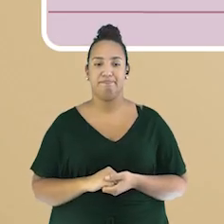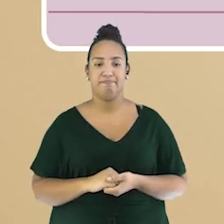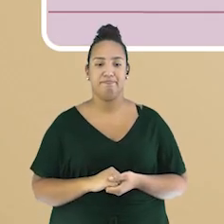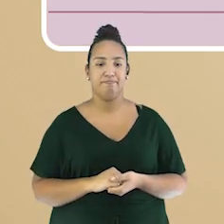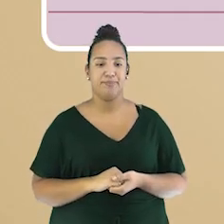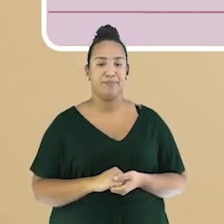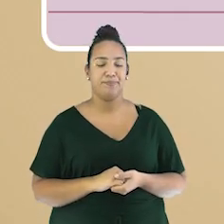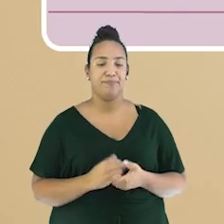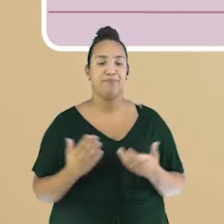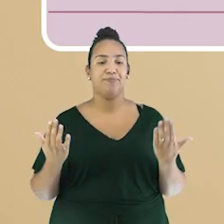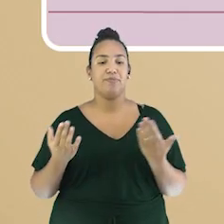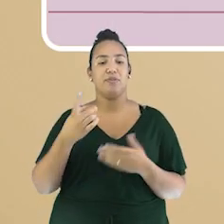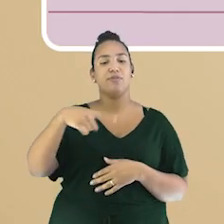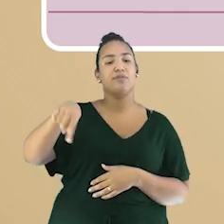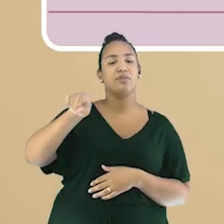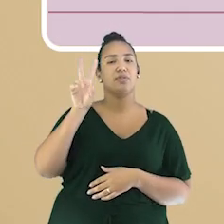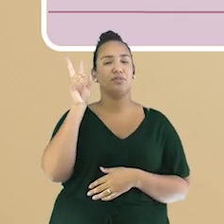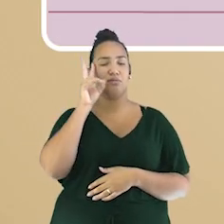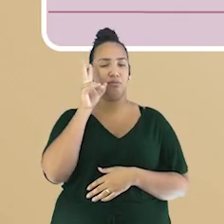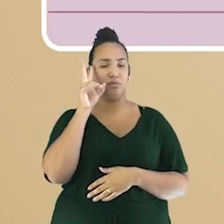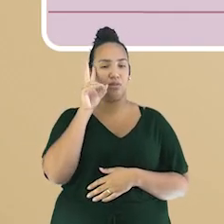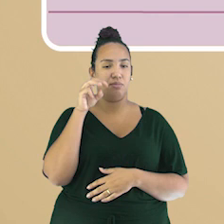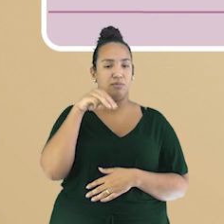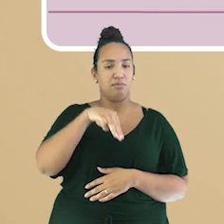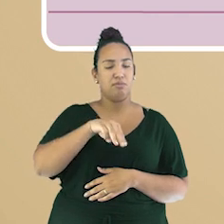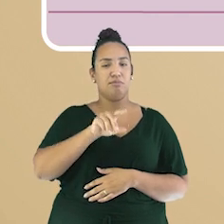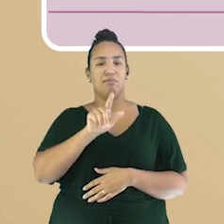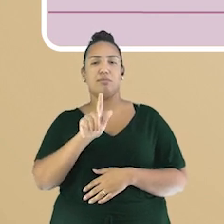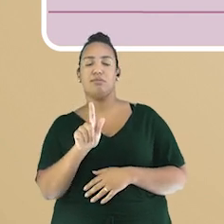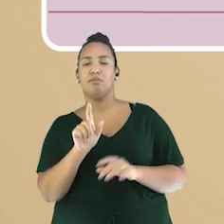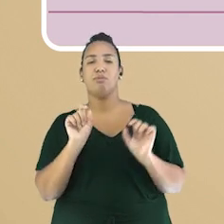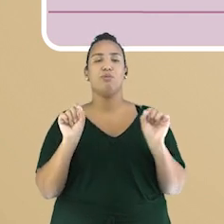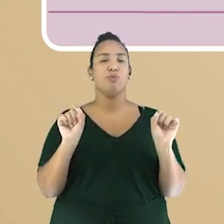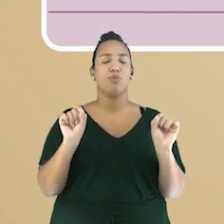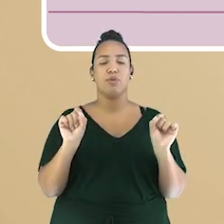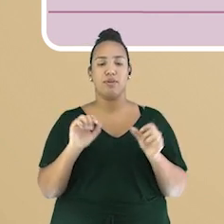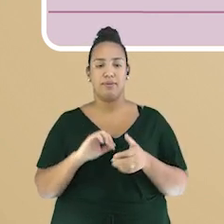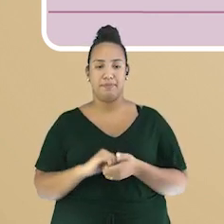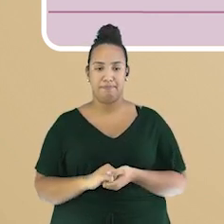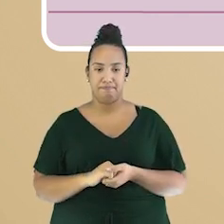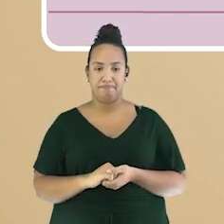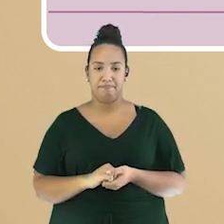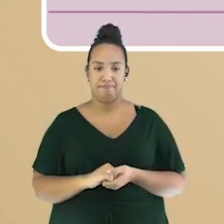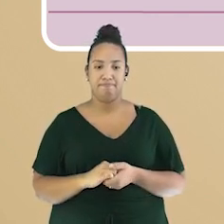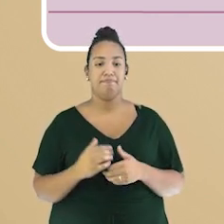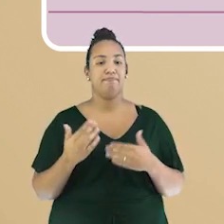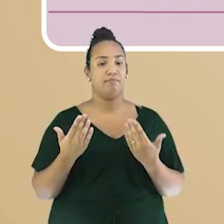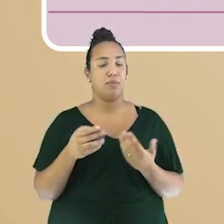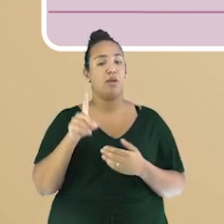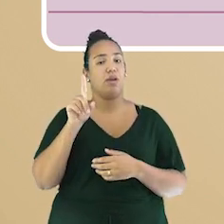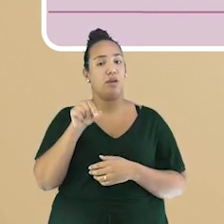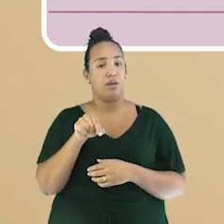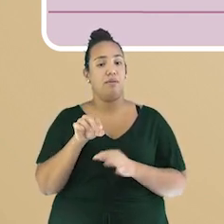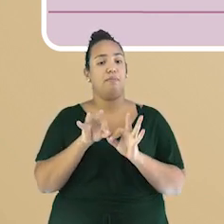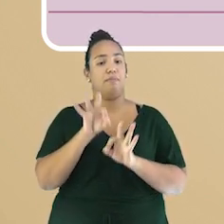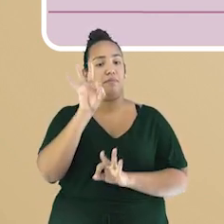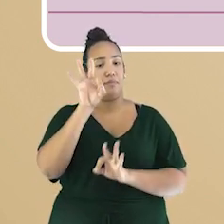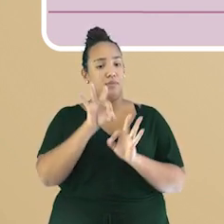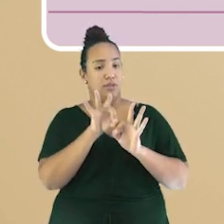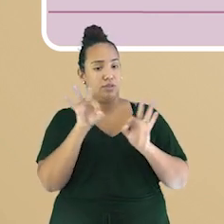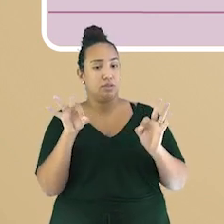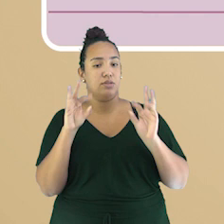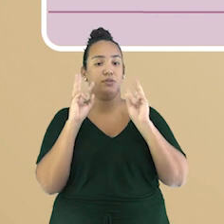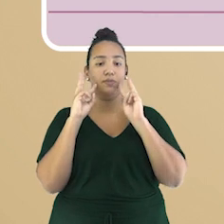Agora você lembra o que é um miligrama? É uma unidade de medida de massa que equivale